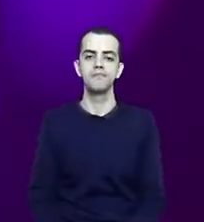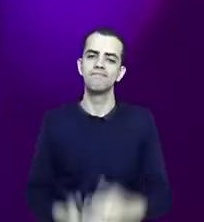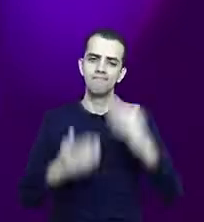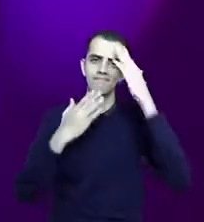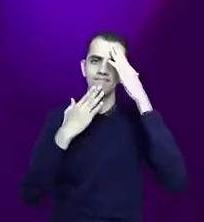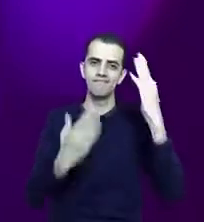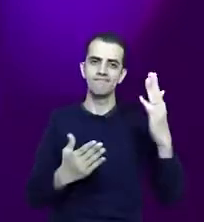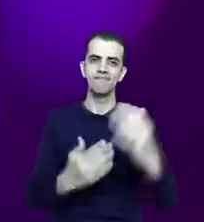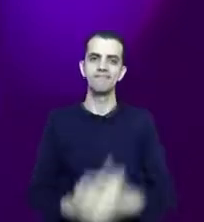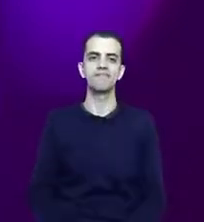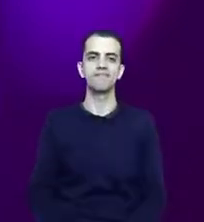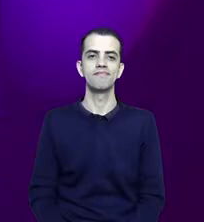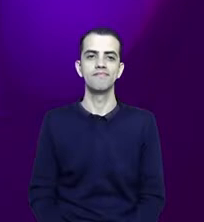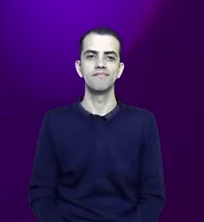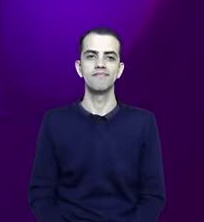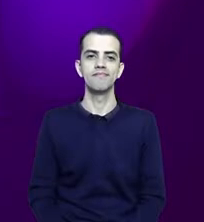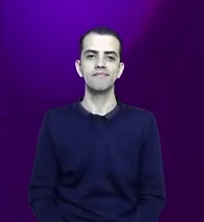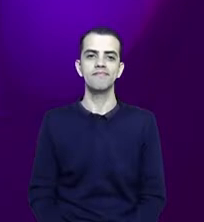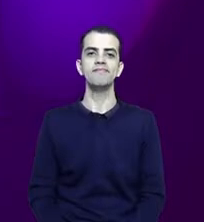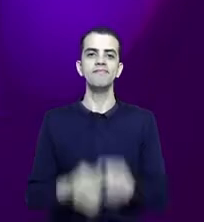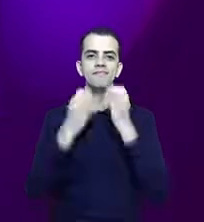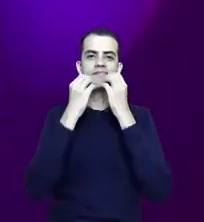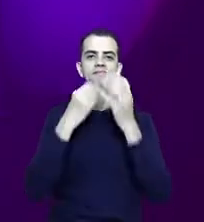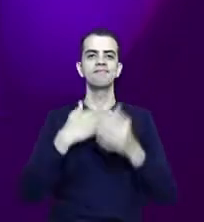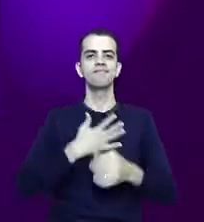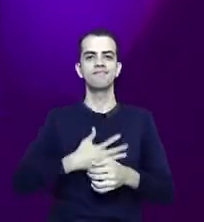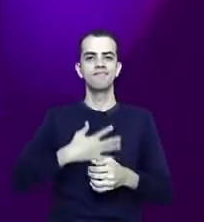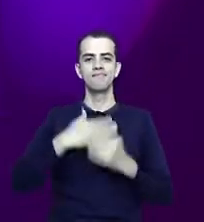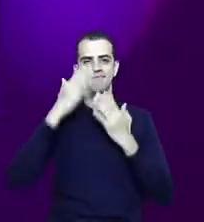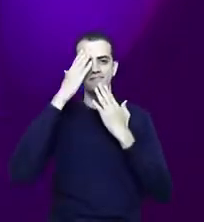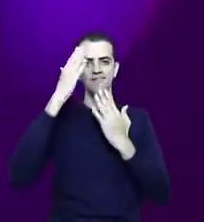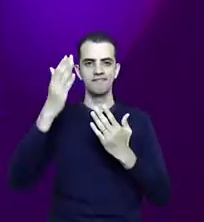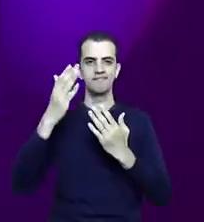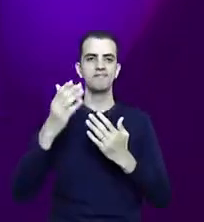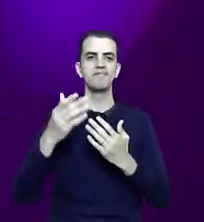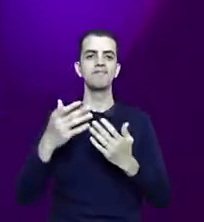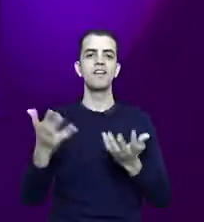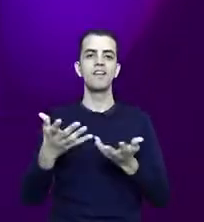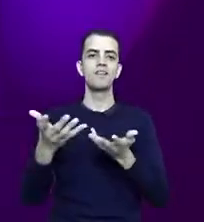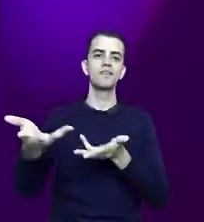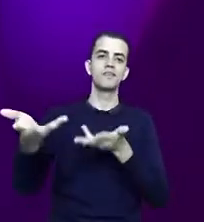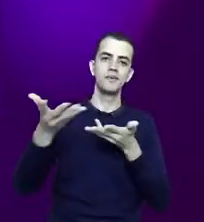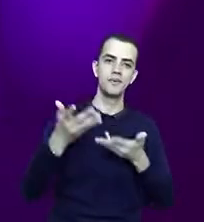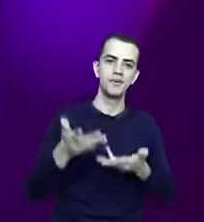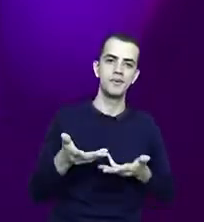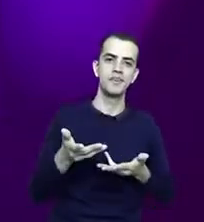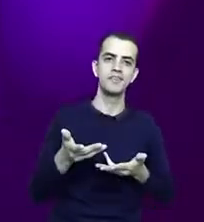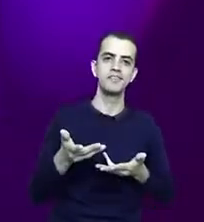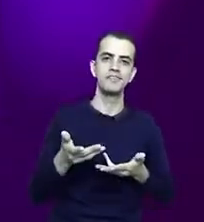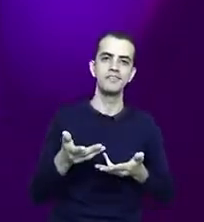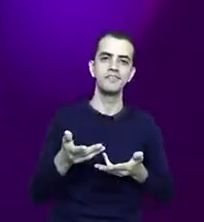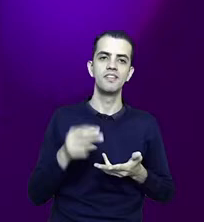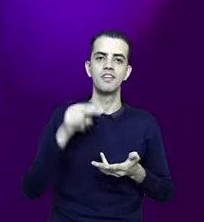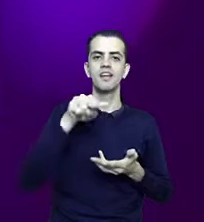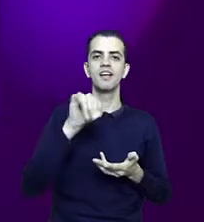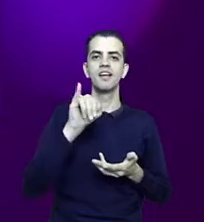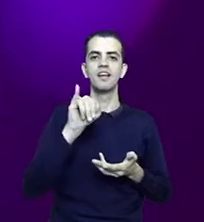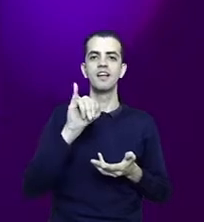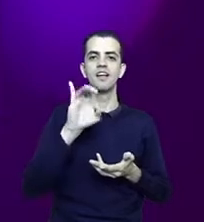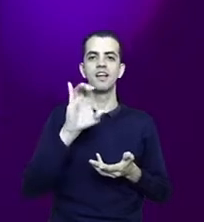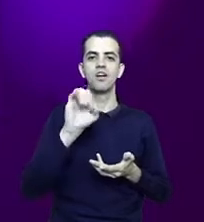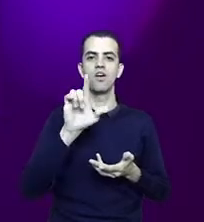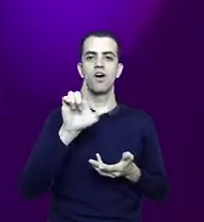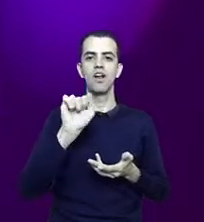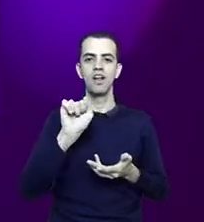obrigado. Então, eu agradeço, e agora eu vou convidar o Dr. Nicola Arquette.